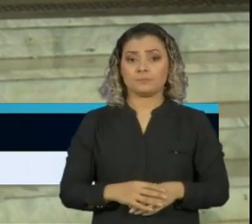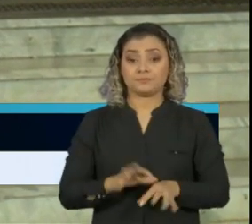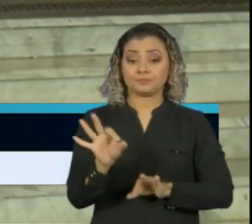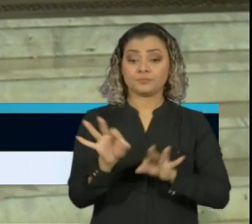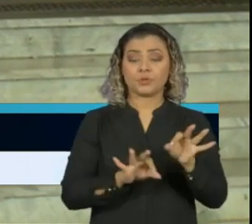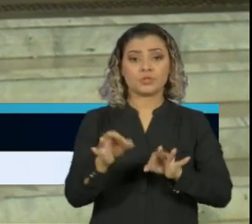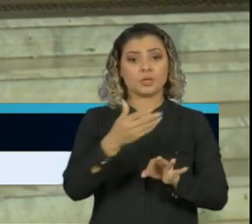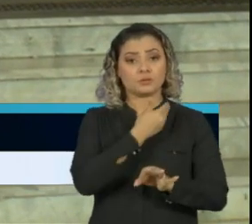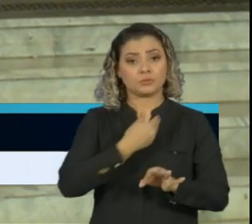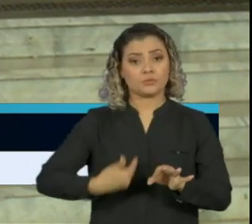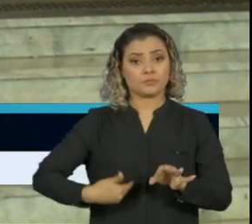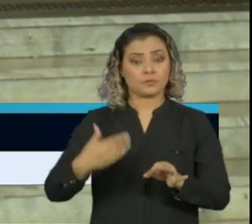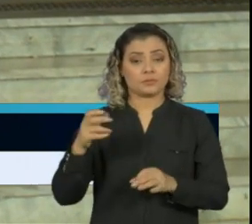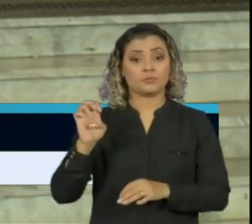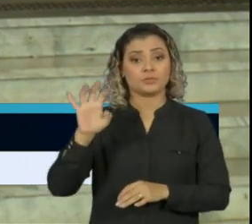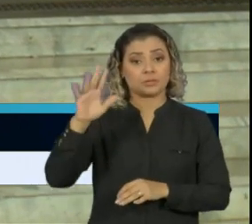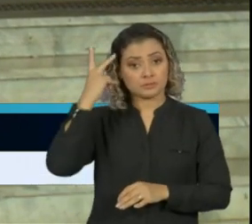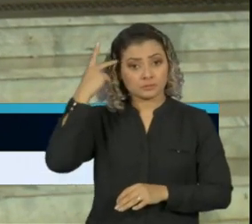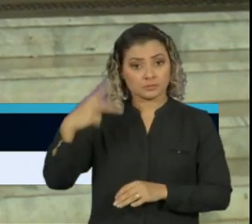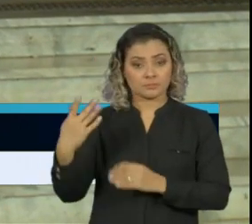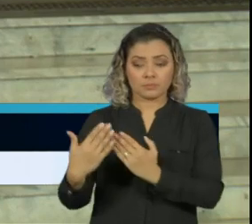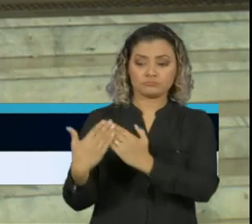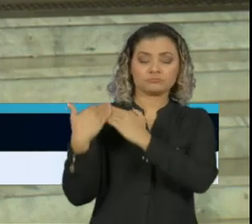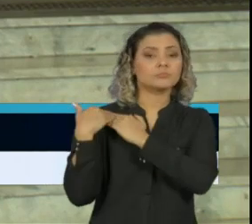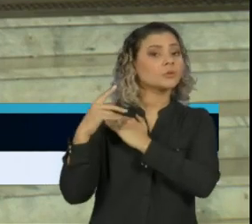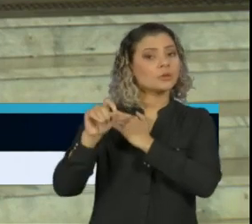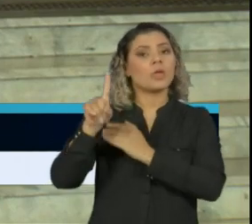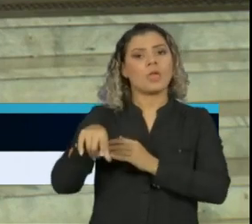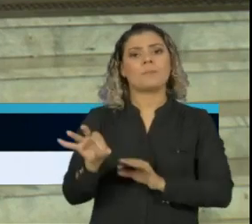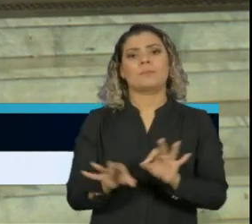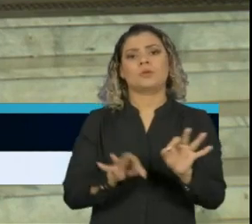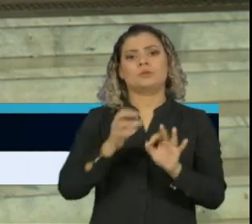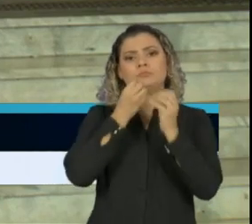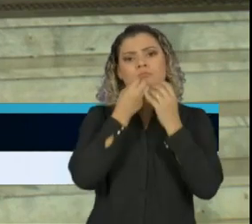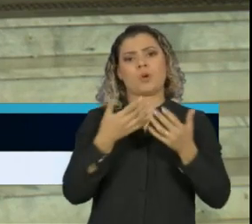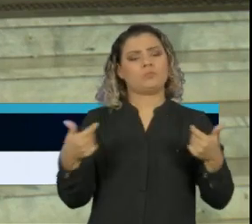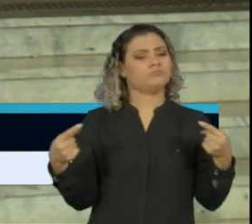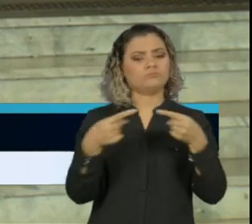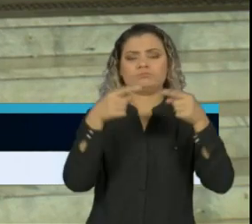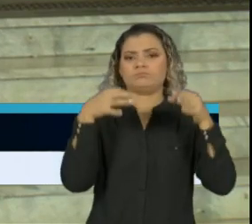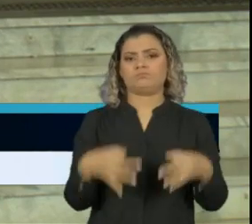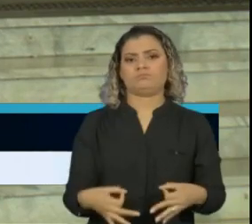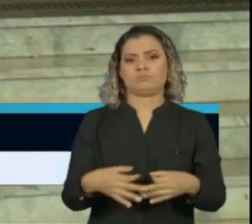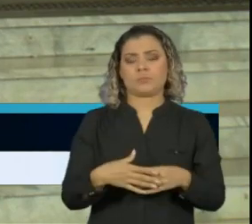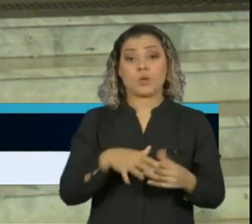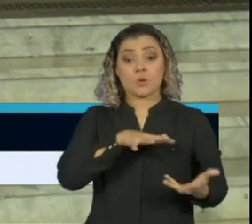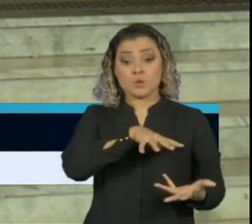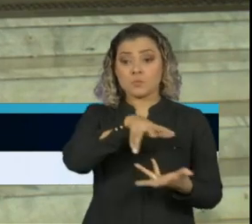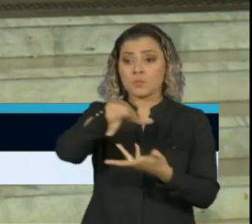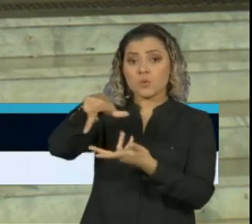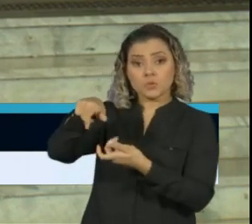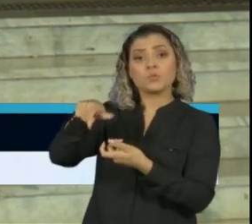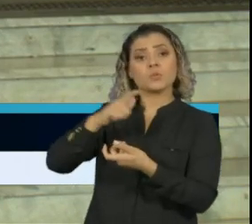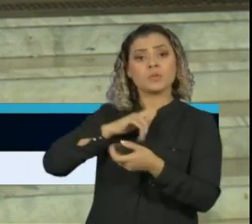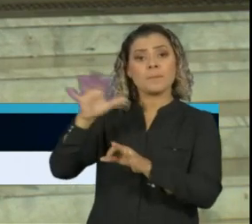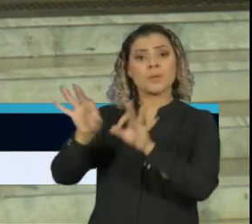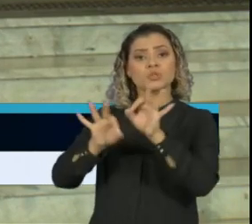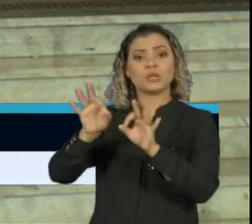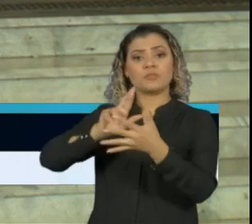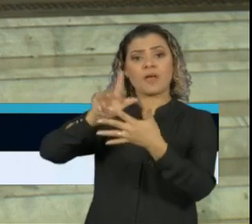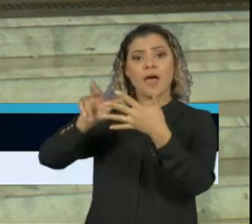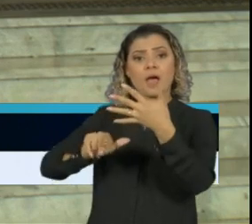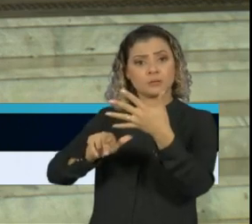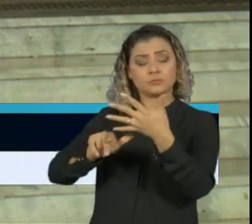do Estado de São Paulo é um plano muito bom, adequado e oportuno. O mundo inteiro tem planos de saída.